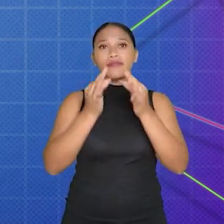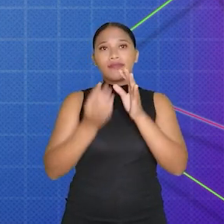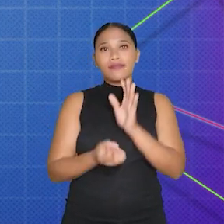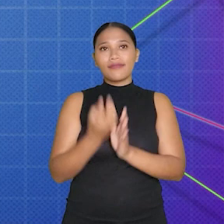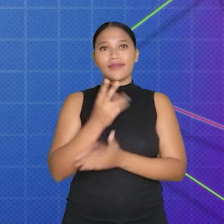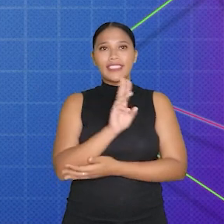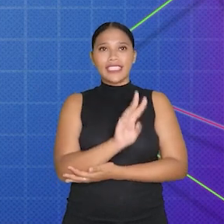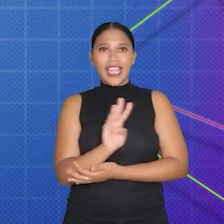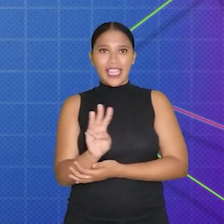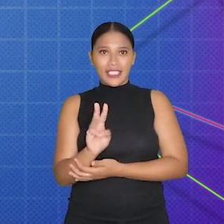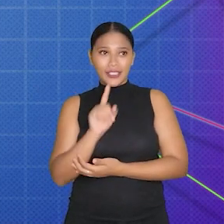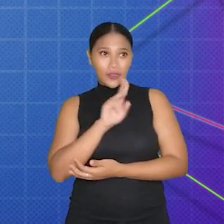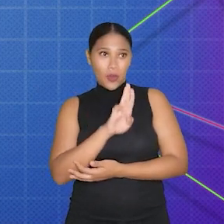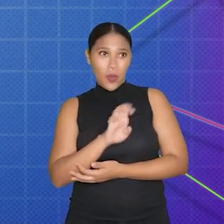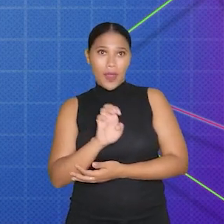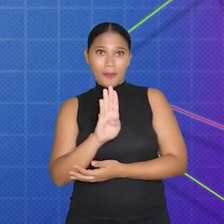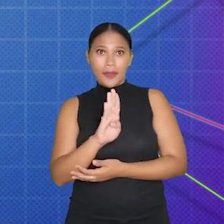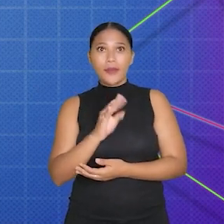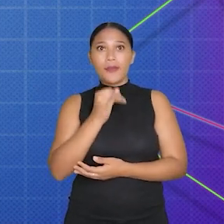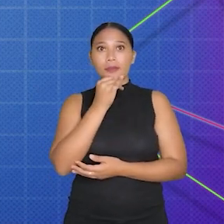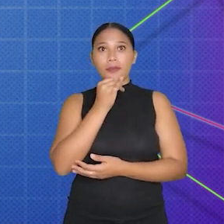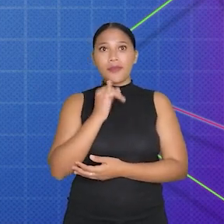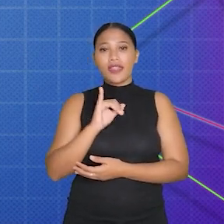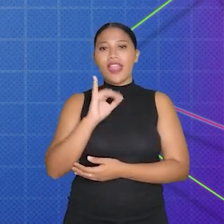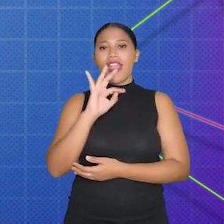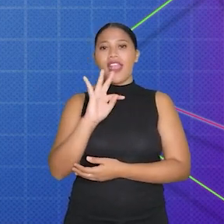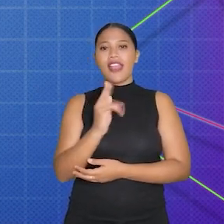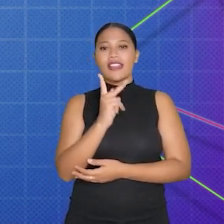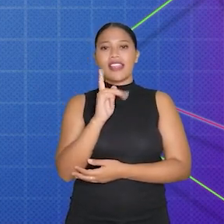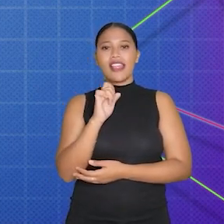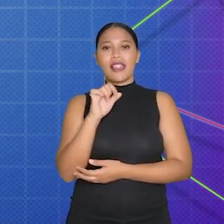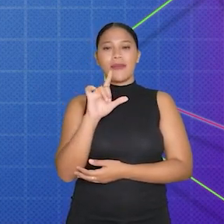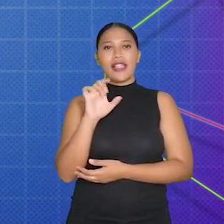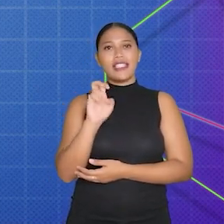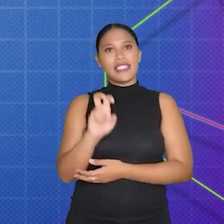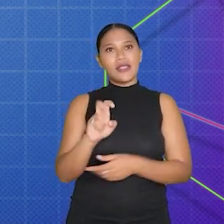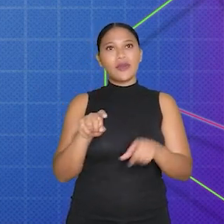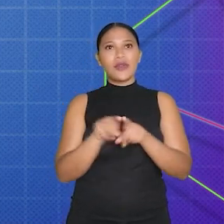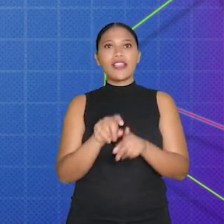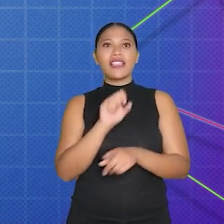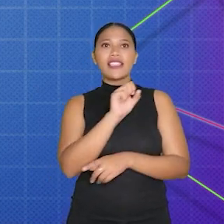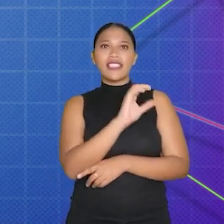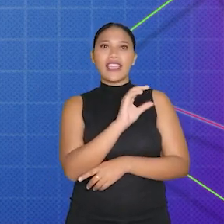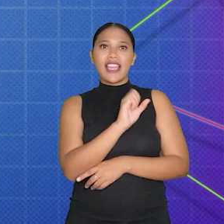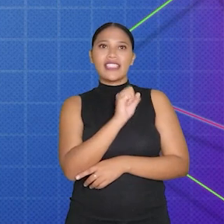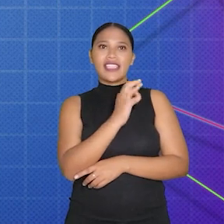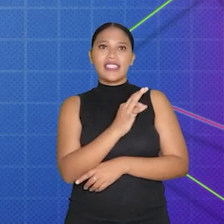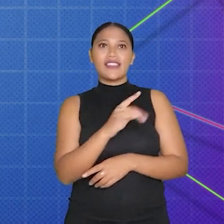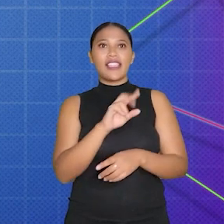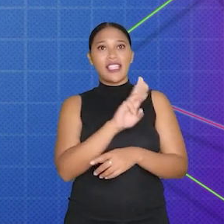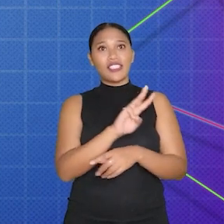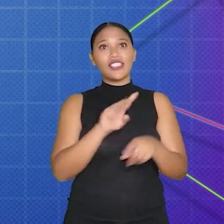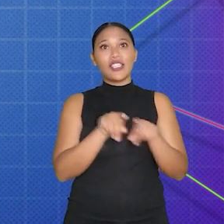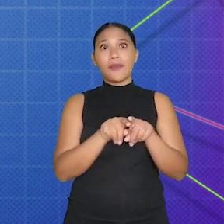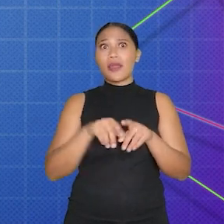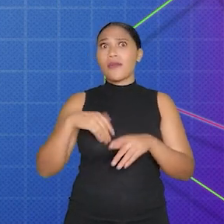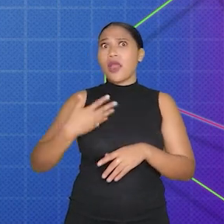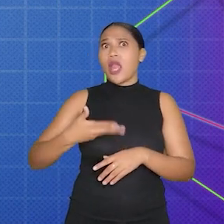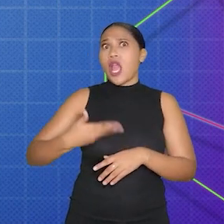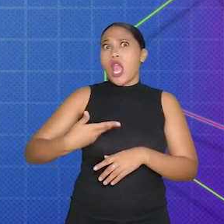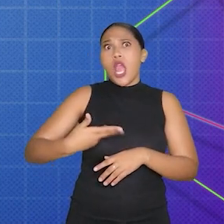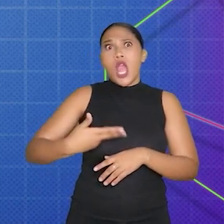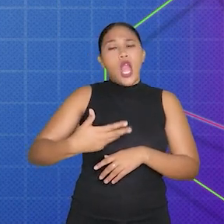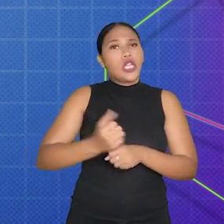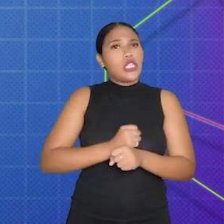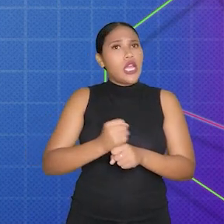tecnologias utilizadas para criar sites e aplicativos da web, como HTML5, CSS3 e JavaScript,